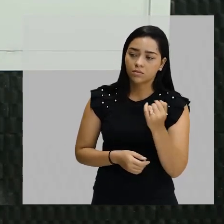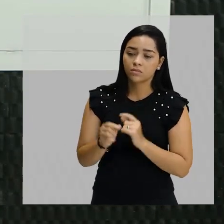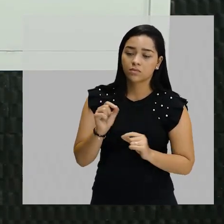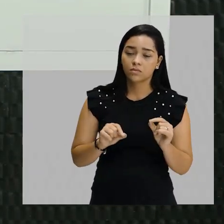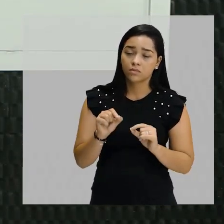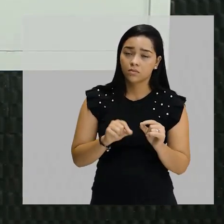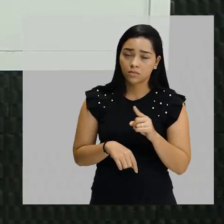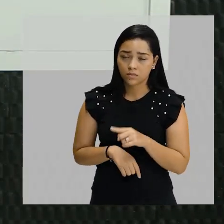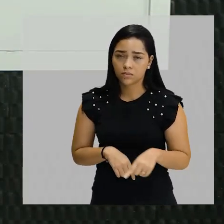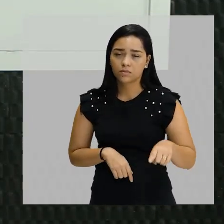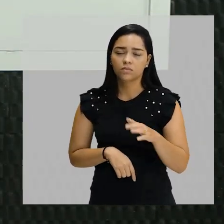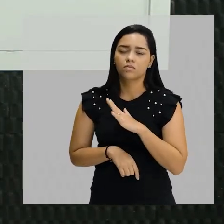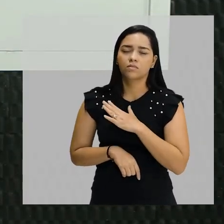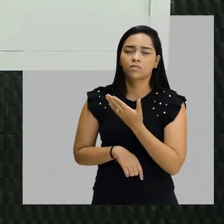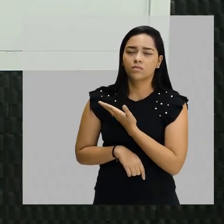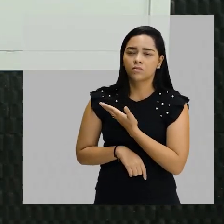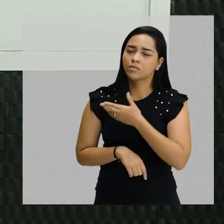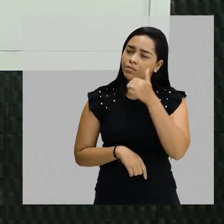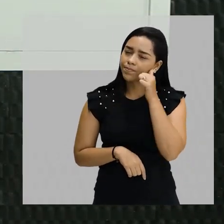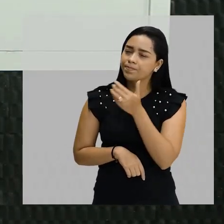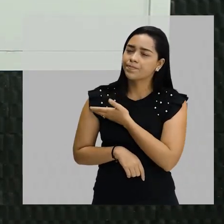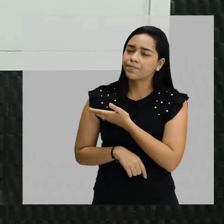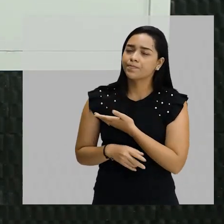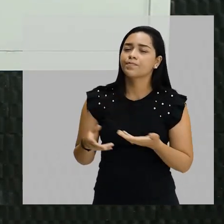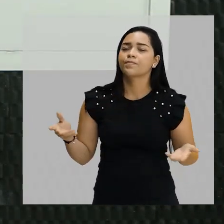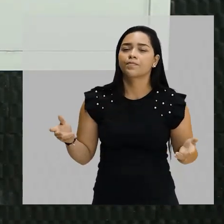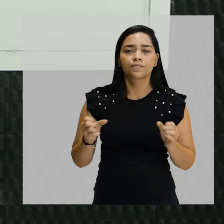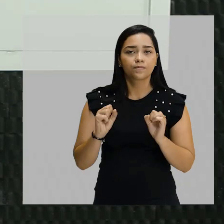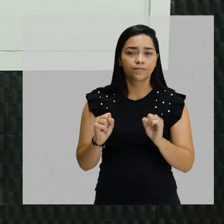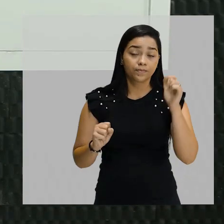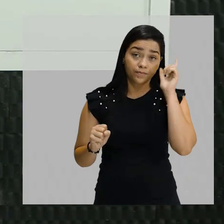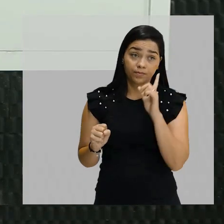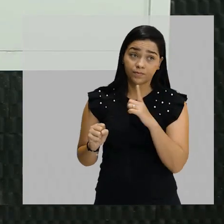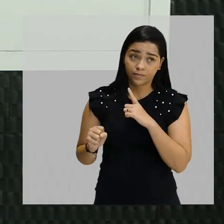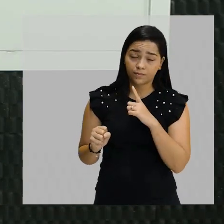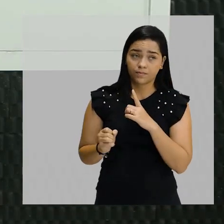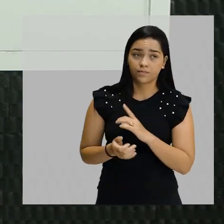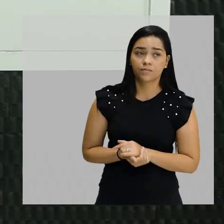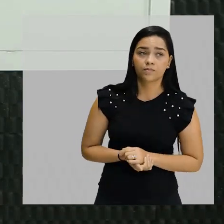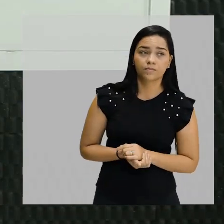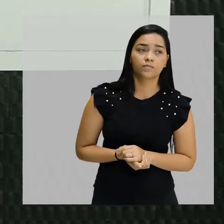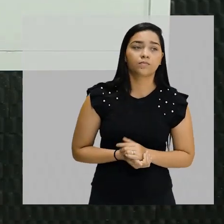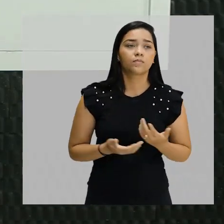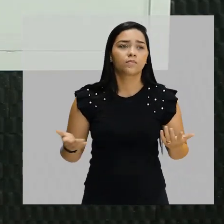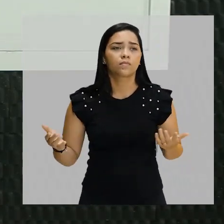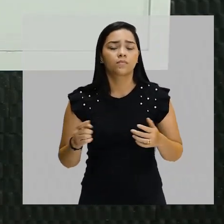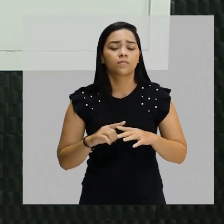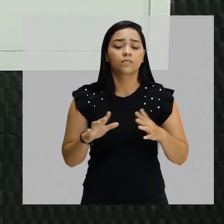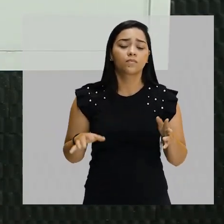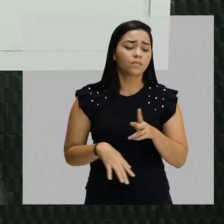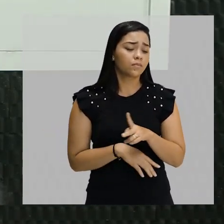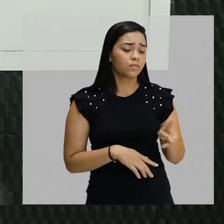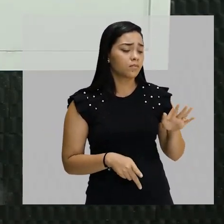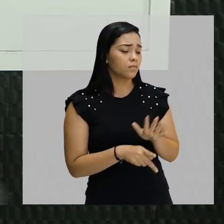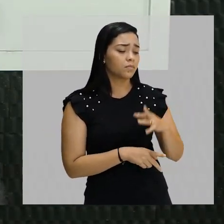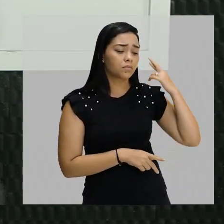o senhor meu amigo que minha amiga tá consiga visualizar isso aqui certo aí professor Quais são os autores